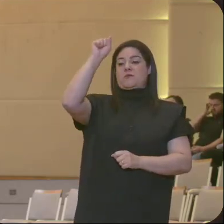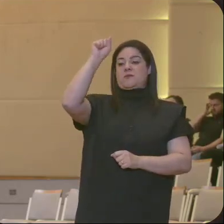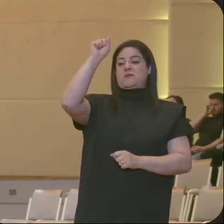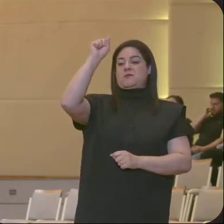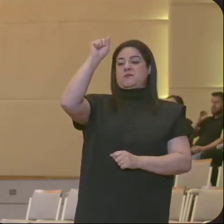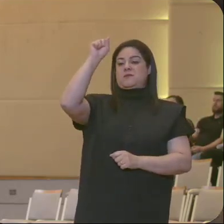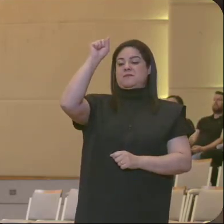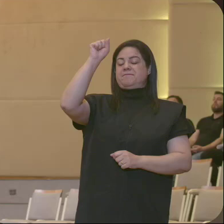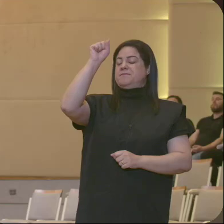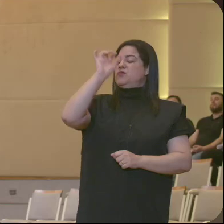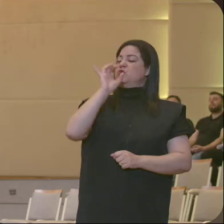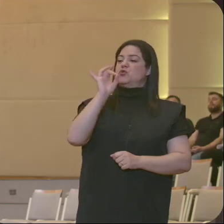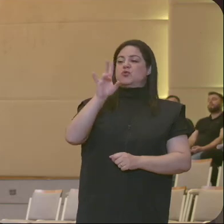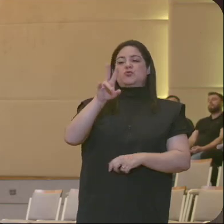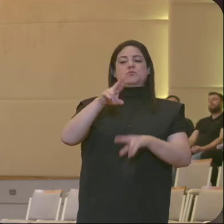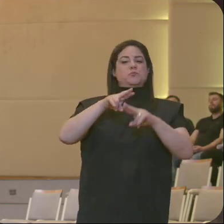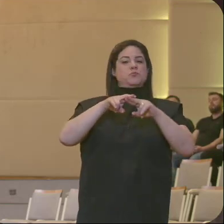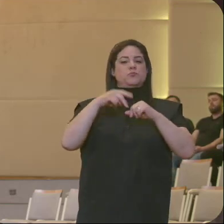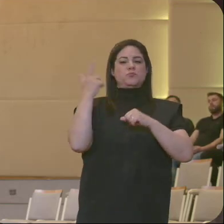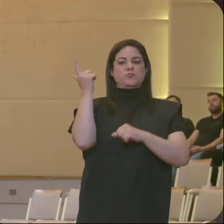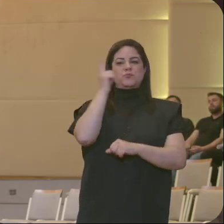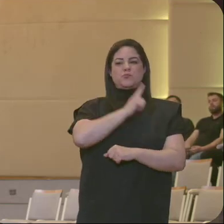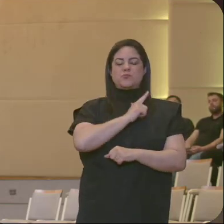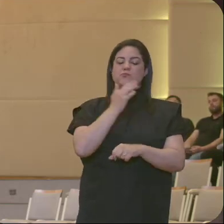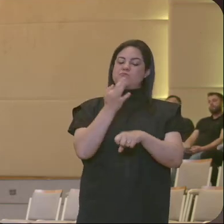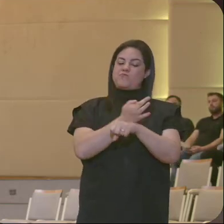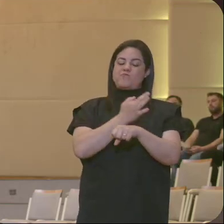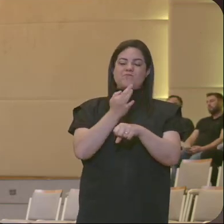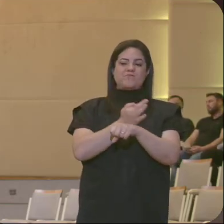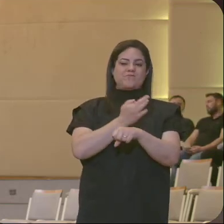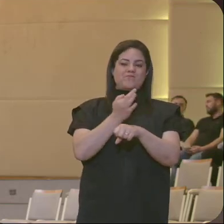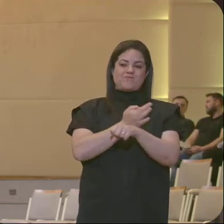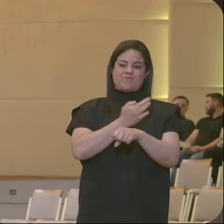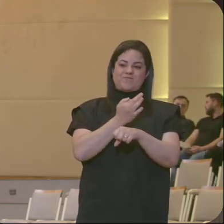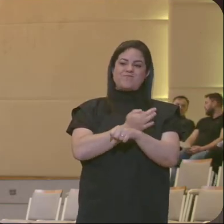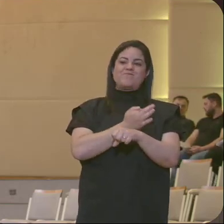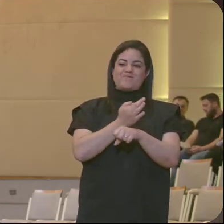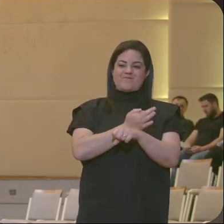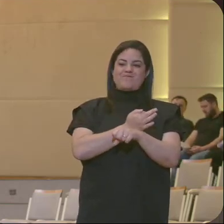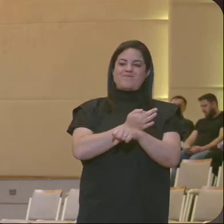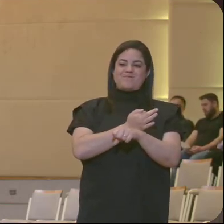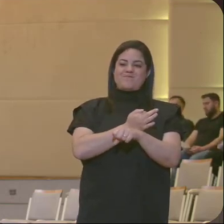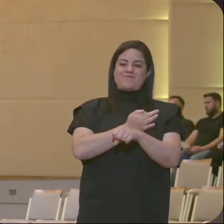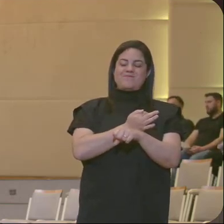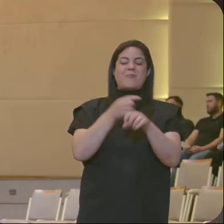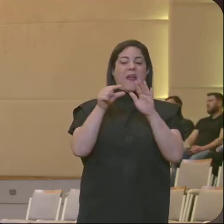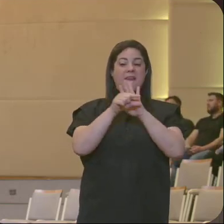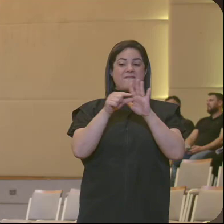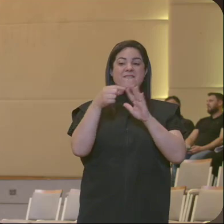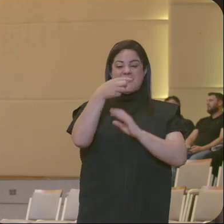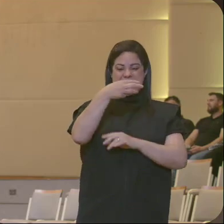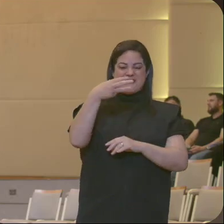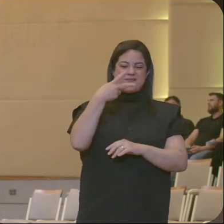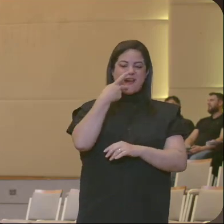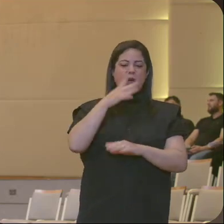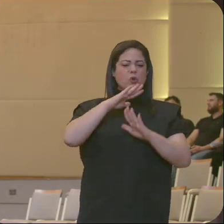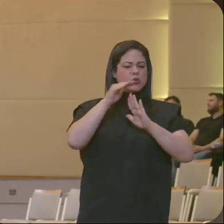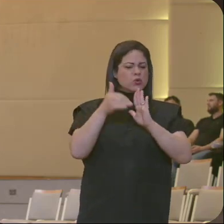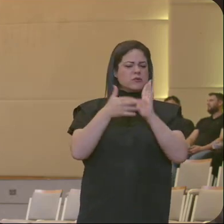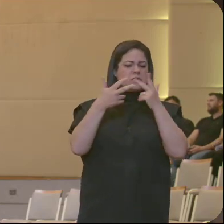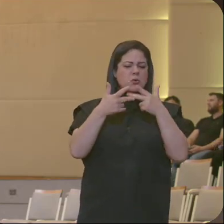que Cristo me dá. E assim ele chega no 13, e todo mundo esquece de olhar os anteriores: tudo